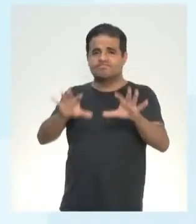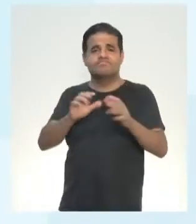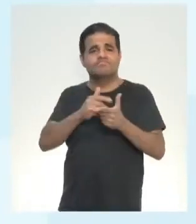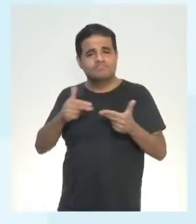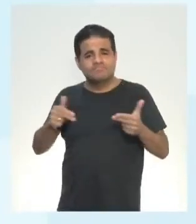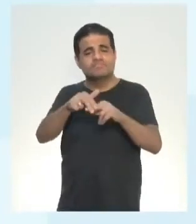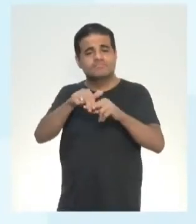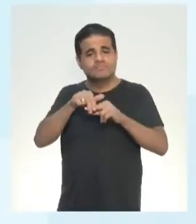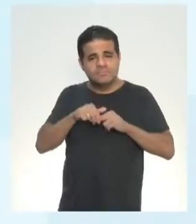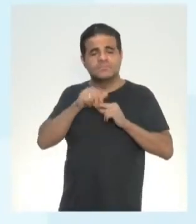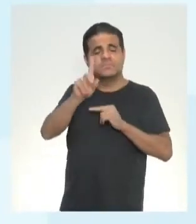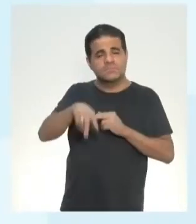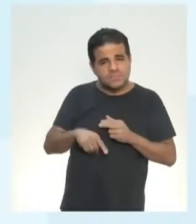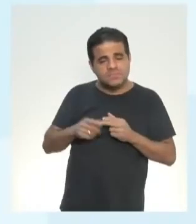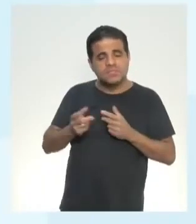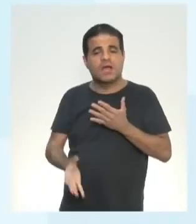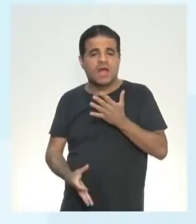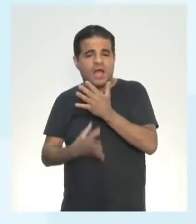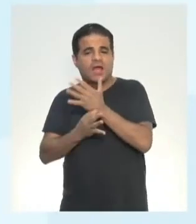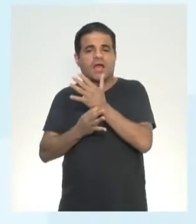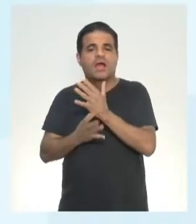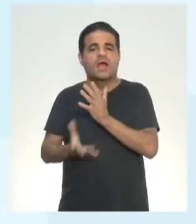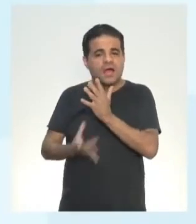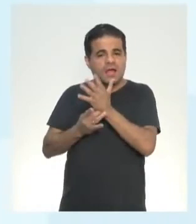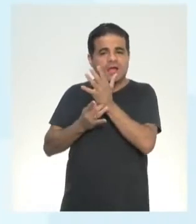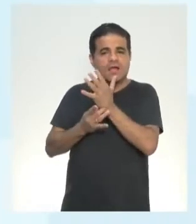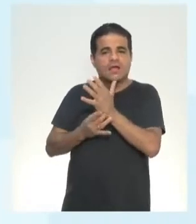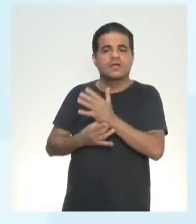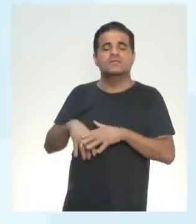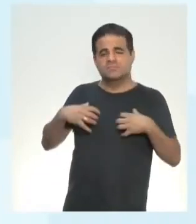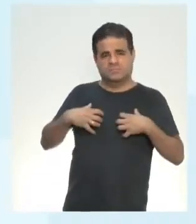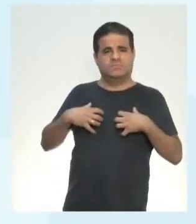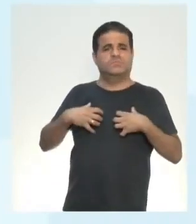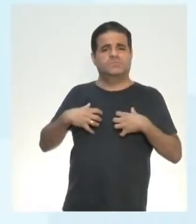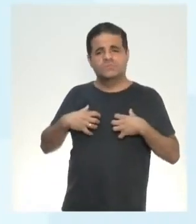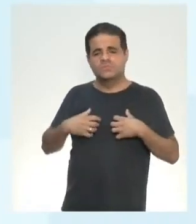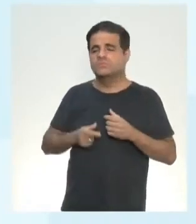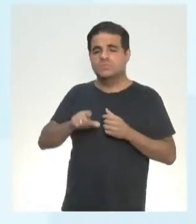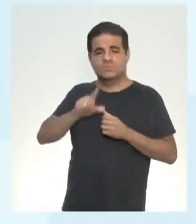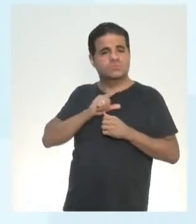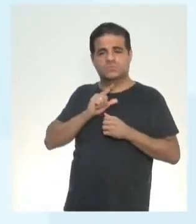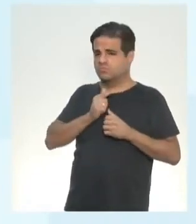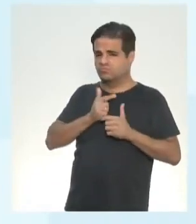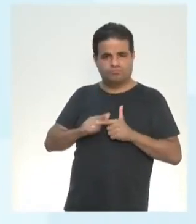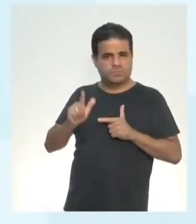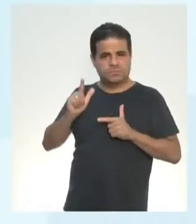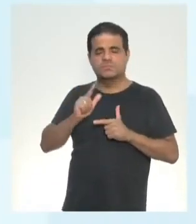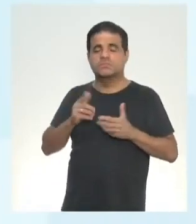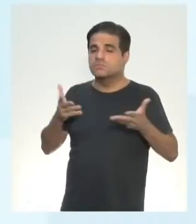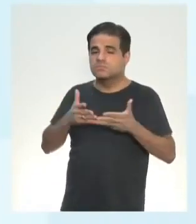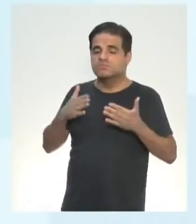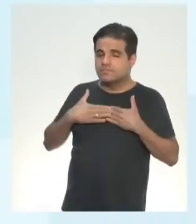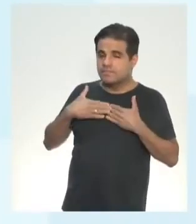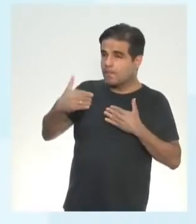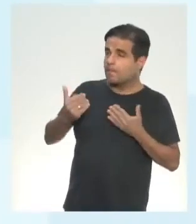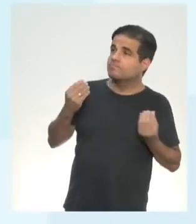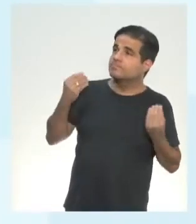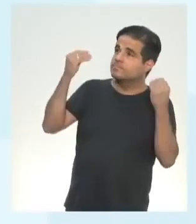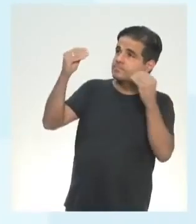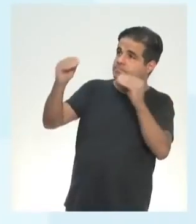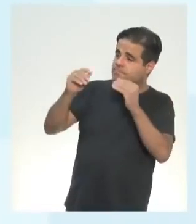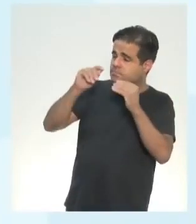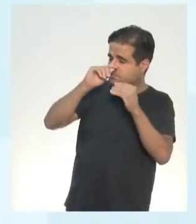exatamente, por isso que é realista, está meio em choque, eles estão falando do anterior, não tem problema. Agora, para